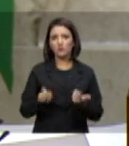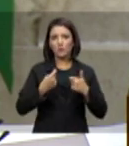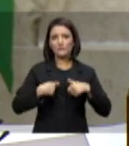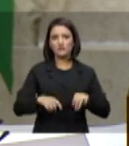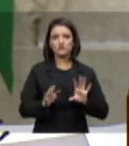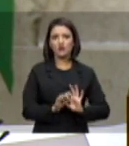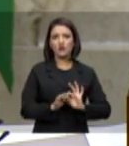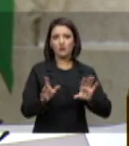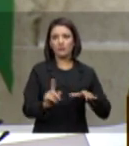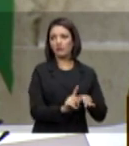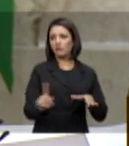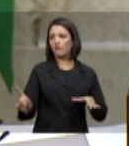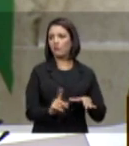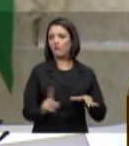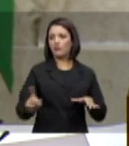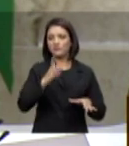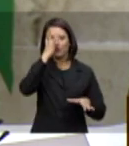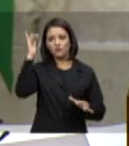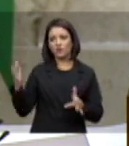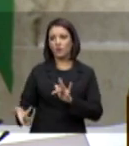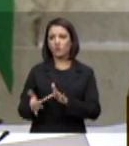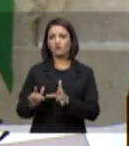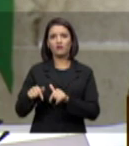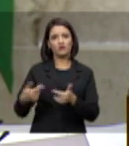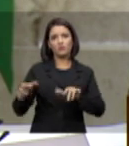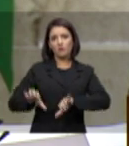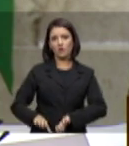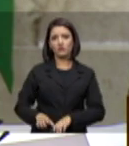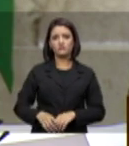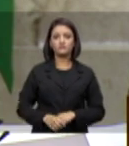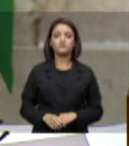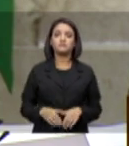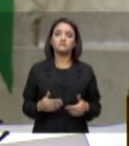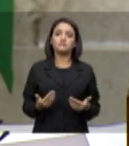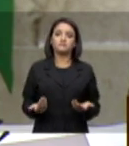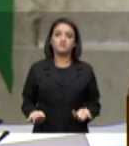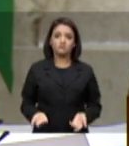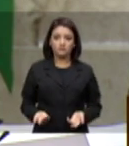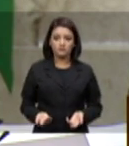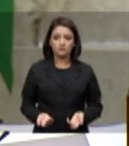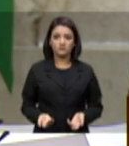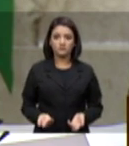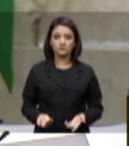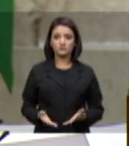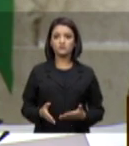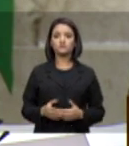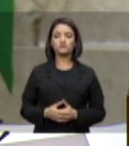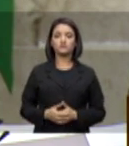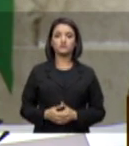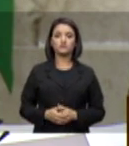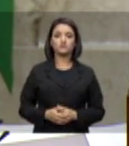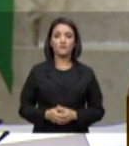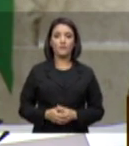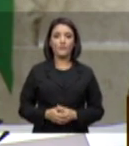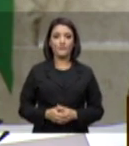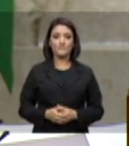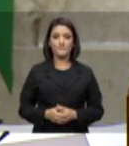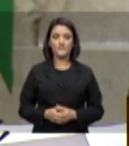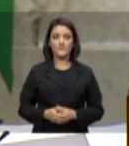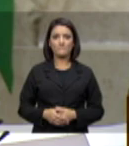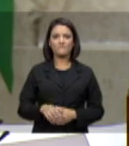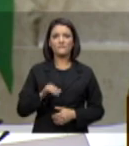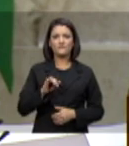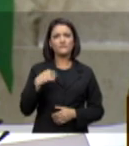saúde dos presidiários estão insistindo ministério público em dizer se que se